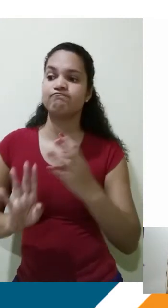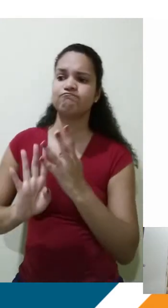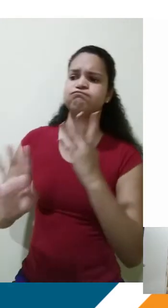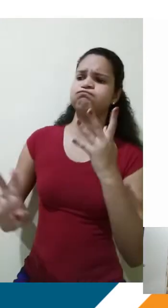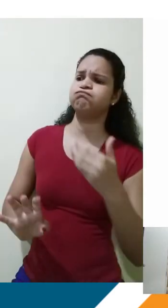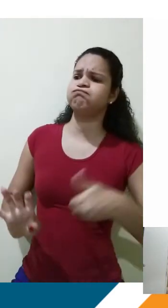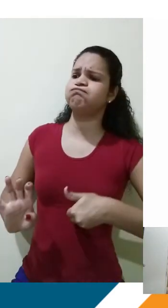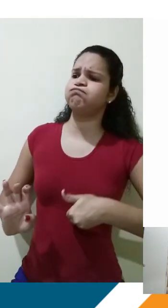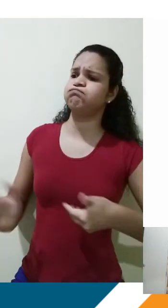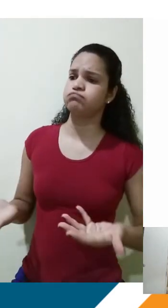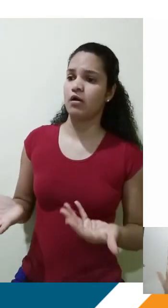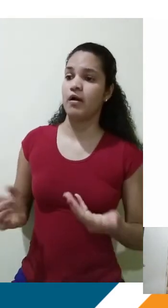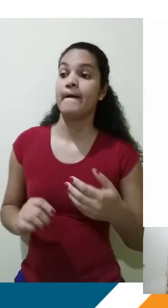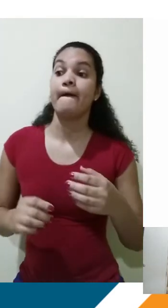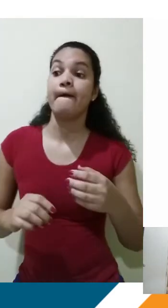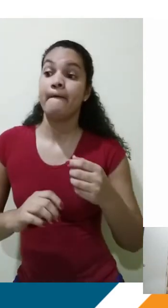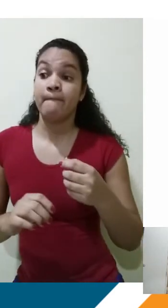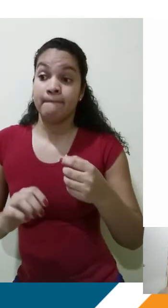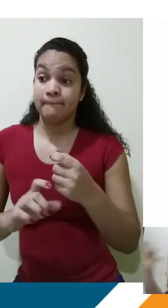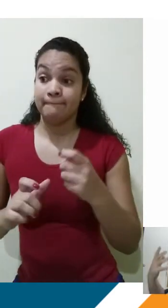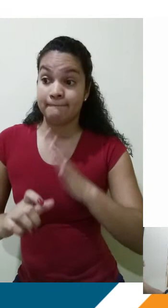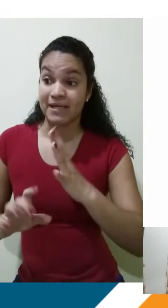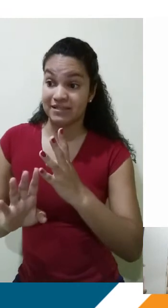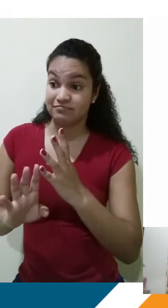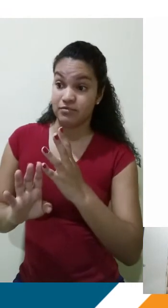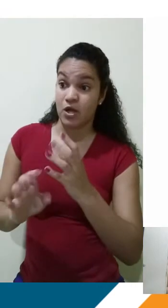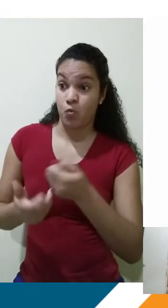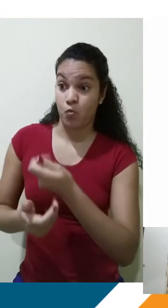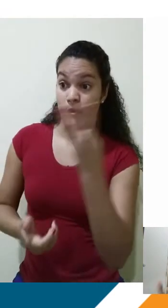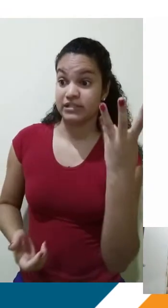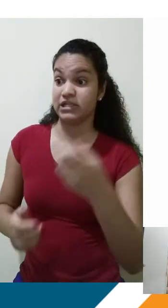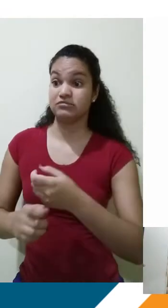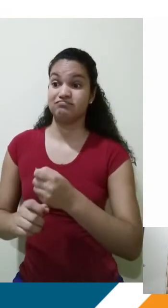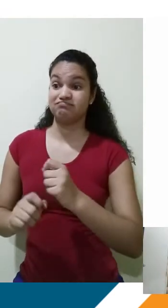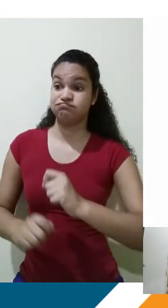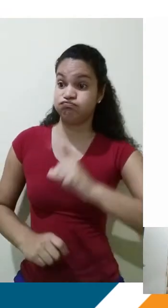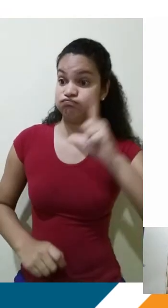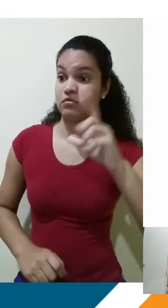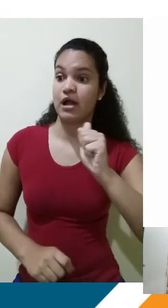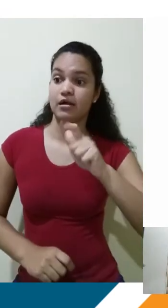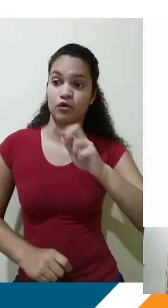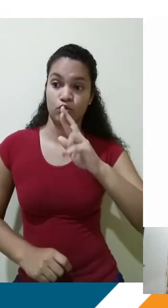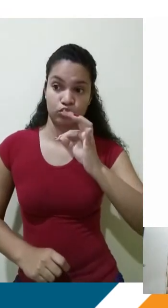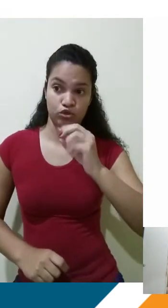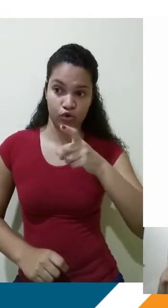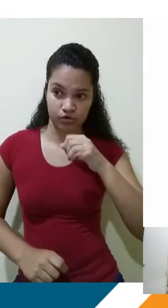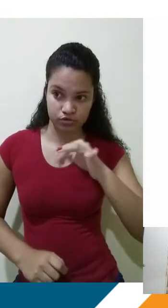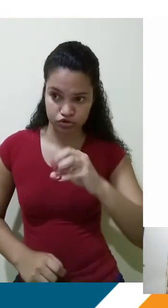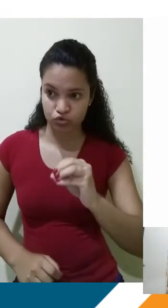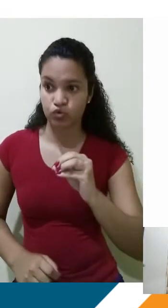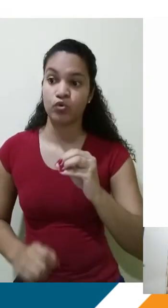possamos entender com mais clareza por que a situação chegou a tal ponto, esse ponto que eu estou citando aqui, é preciso analisar com cuidado as principais causas e